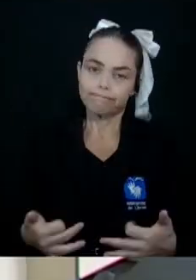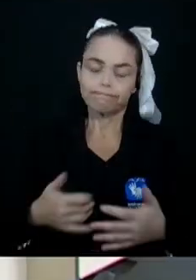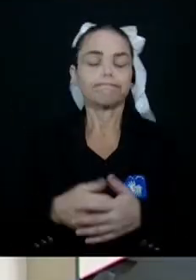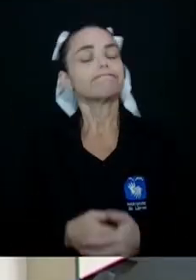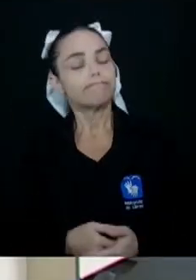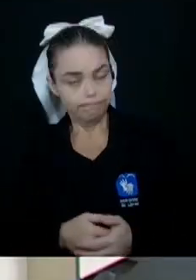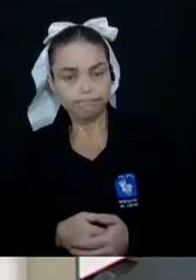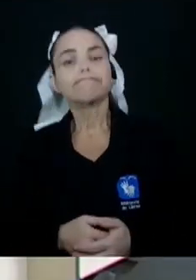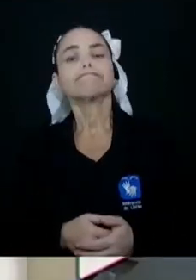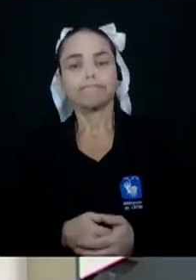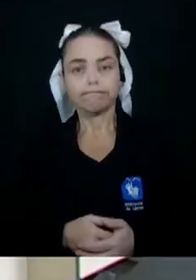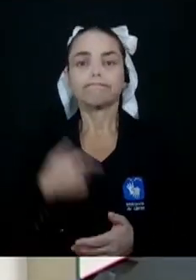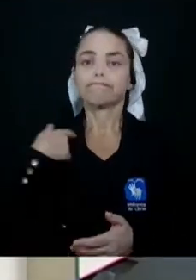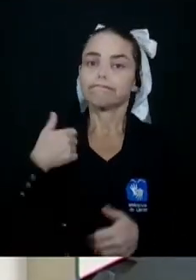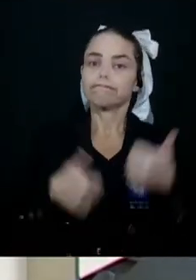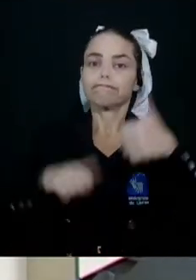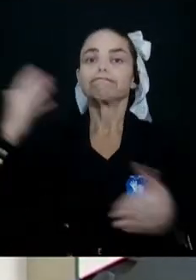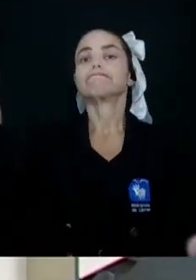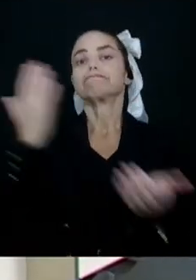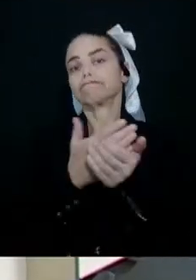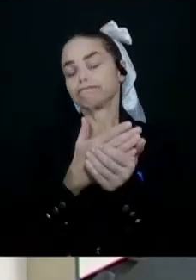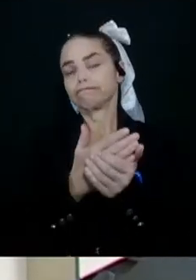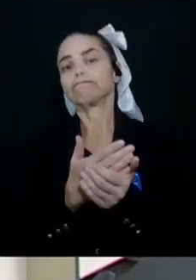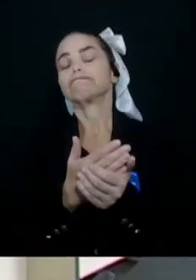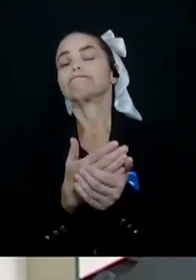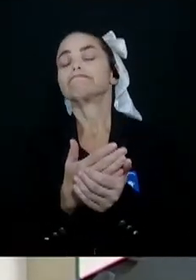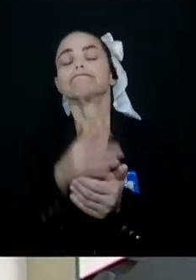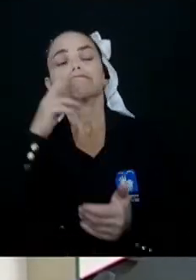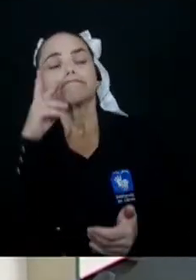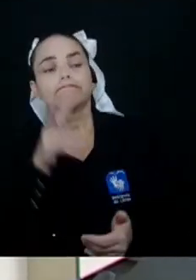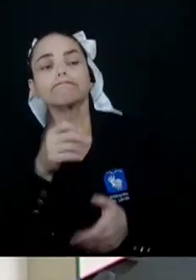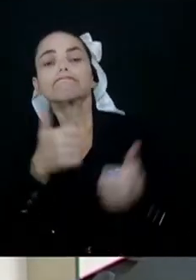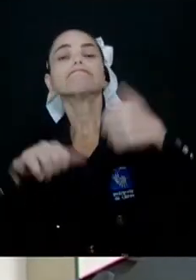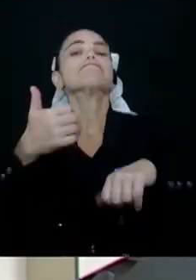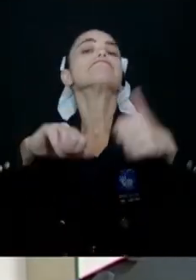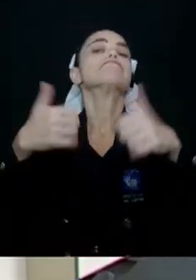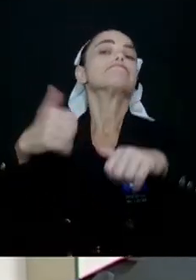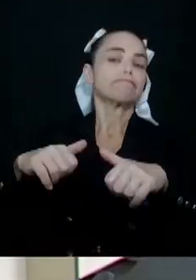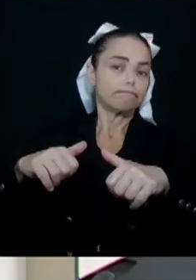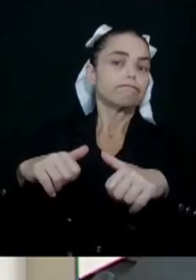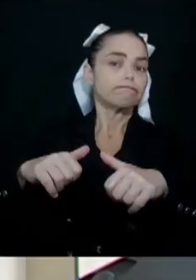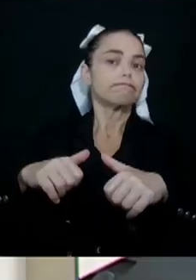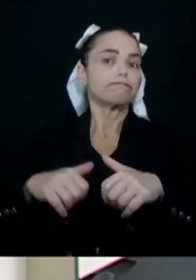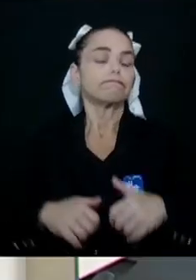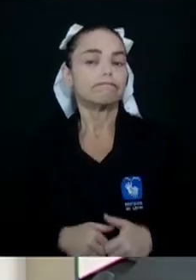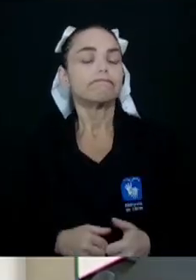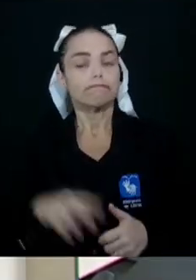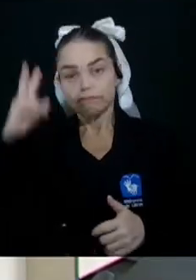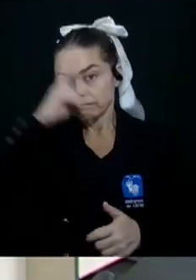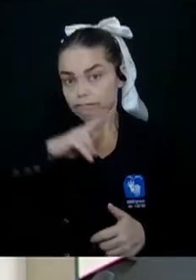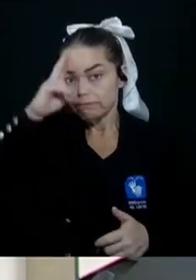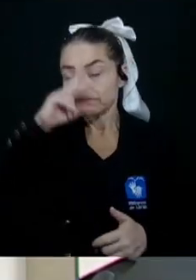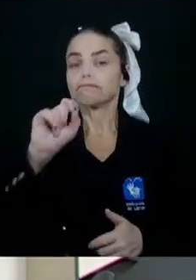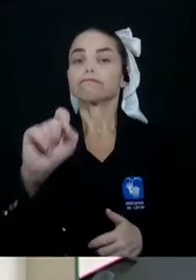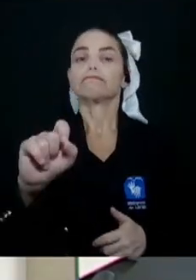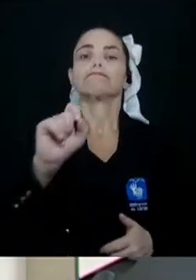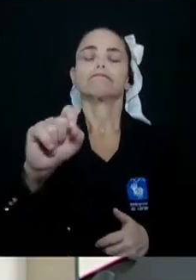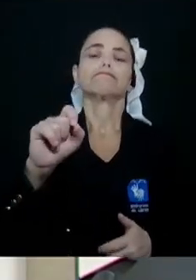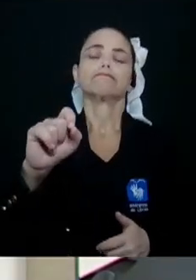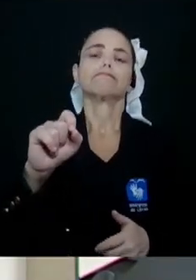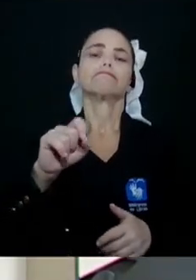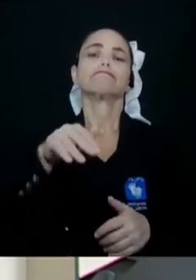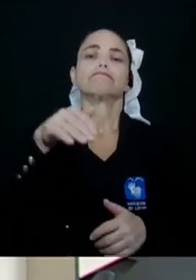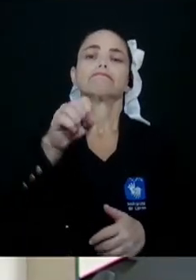instaurado um processo para averiguação dessa situação. Lembrando que Os mesários, que são